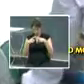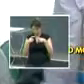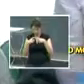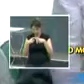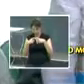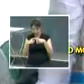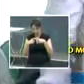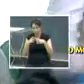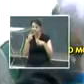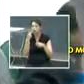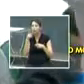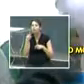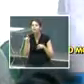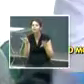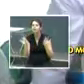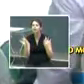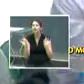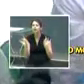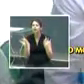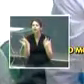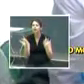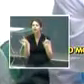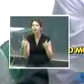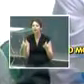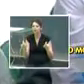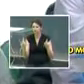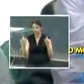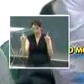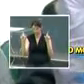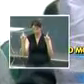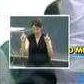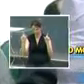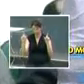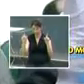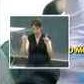cura. Só um milagre.